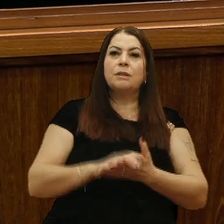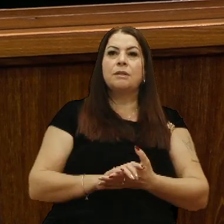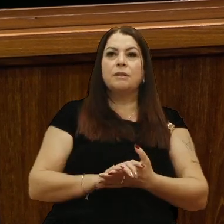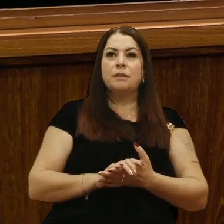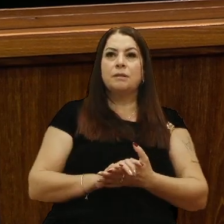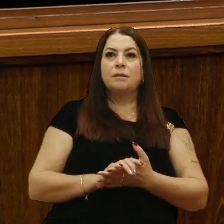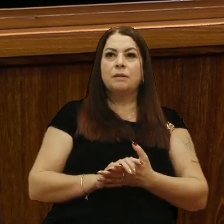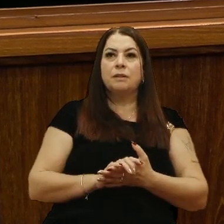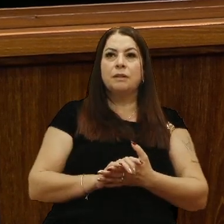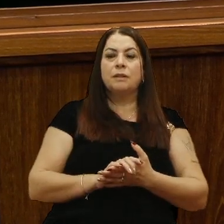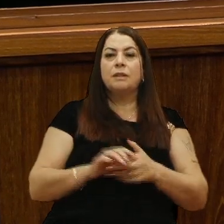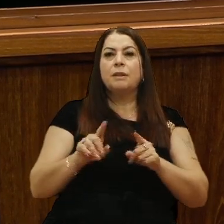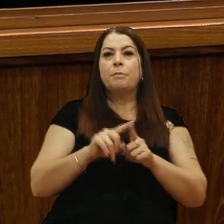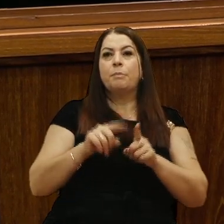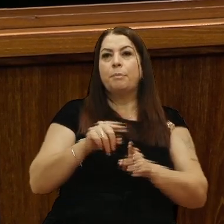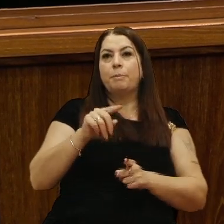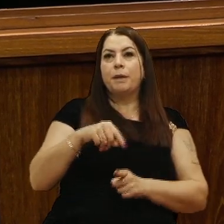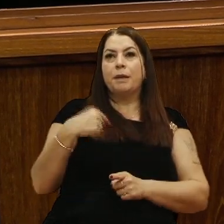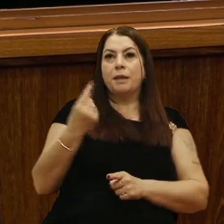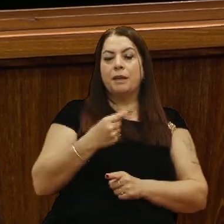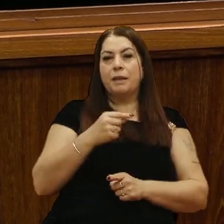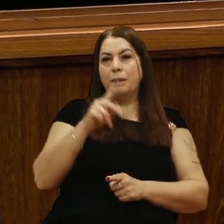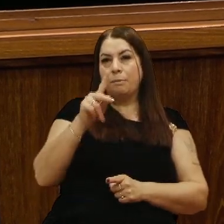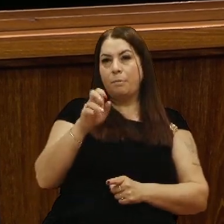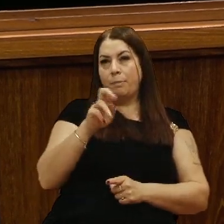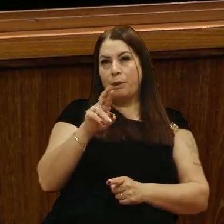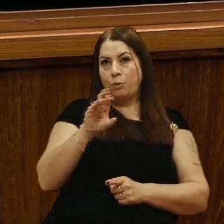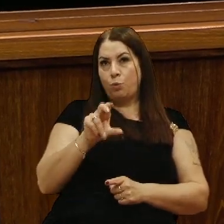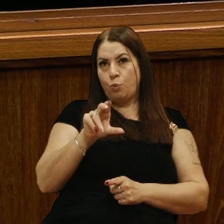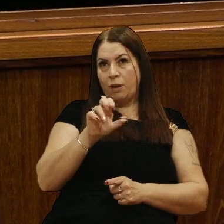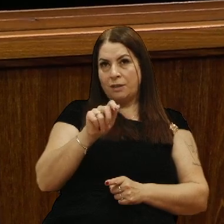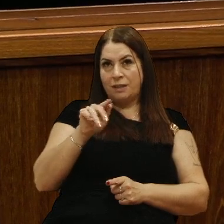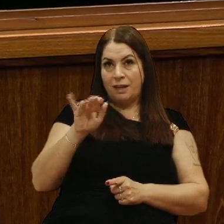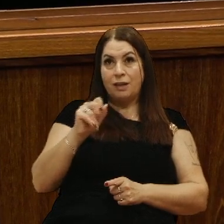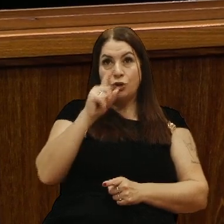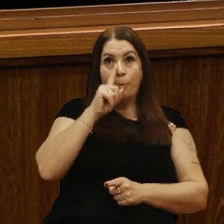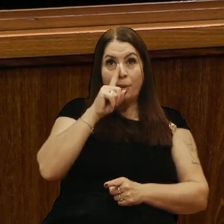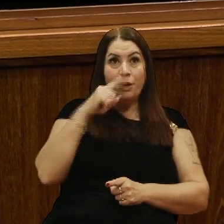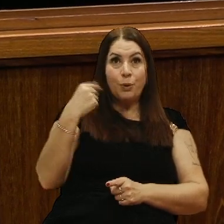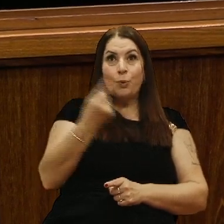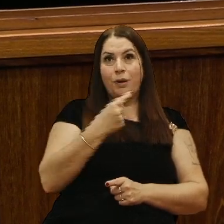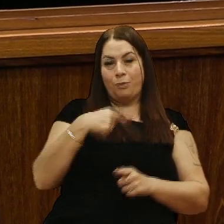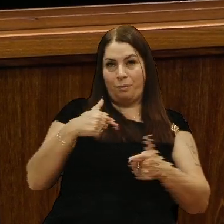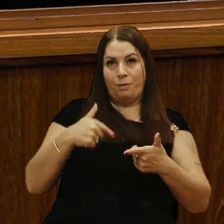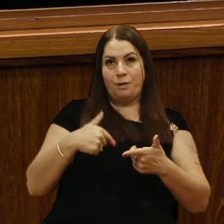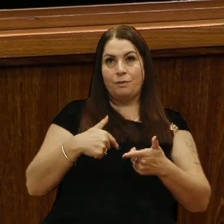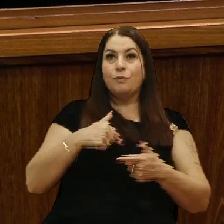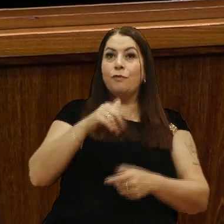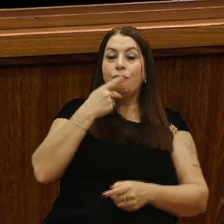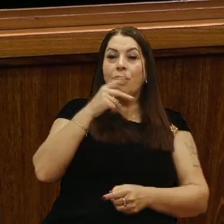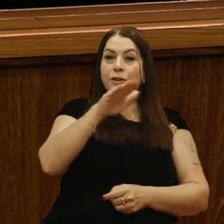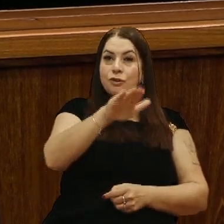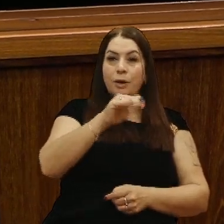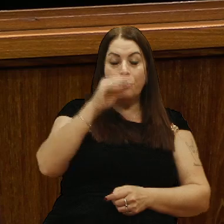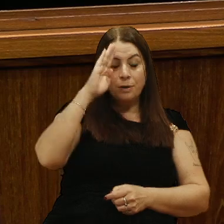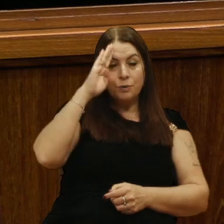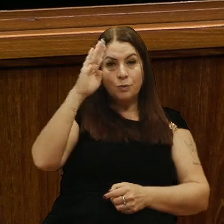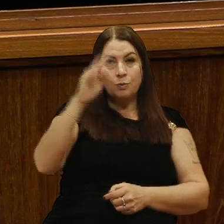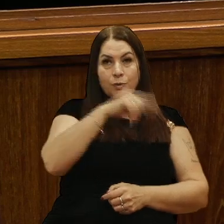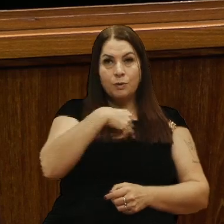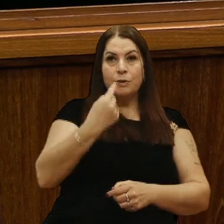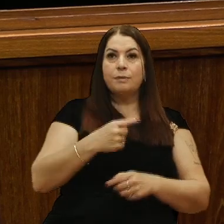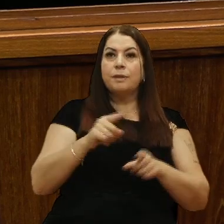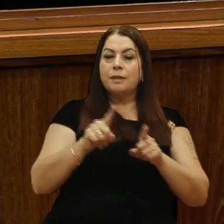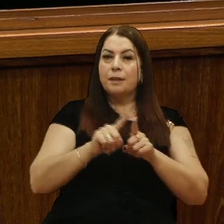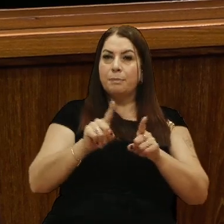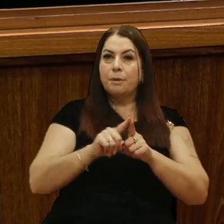pela periculosidade que é esse trabalho. Então, quando a gente fala aqui da nomeação dos guardas, a gente está falando